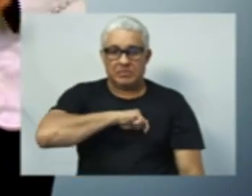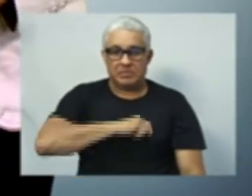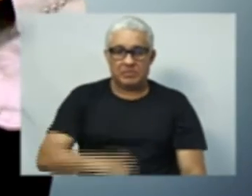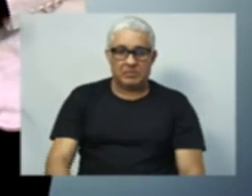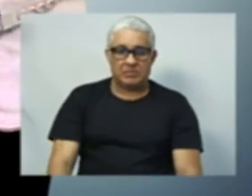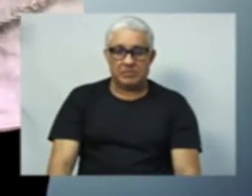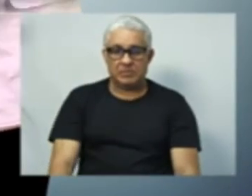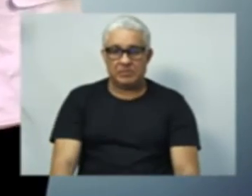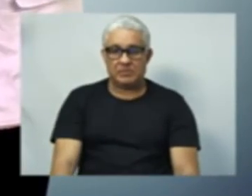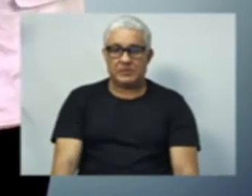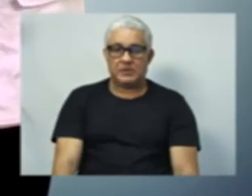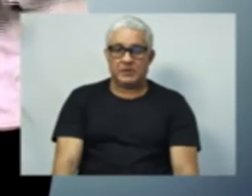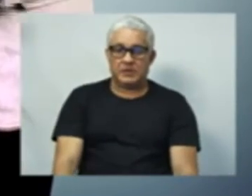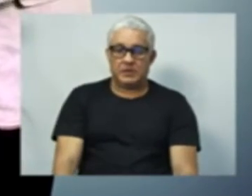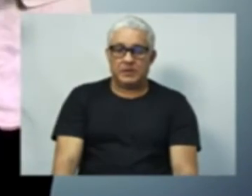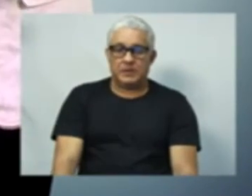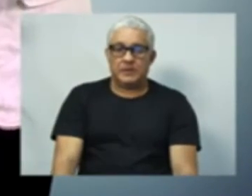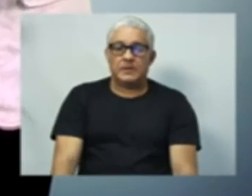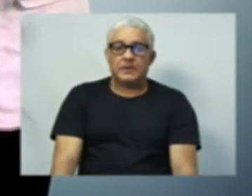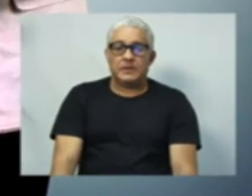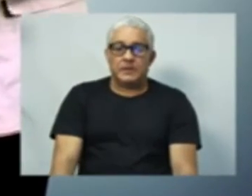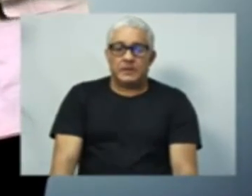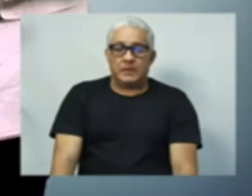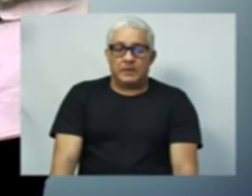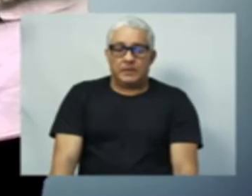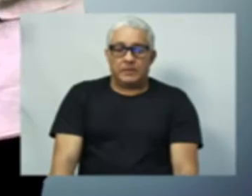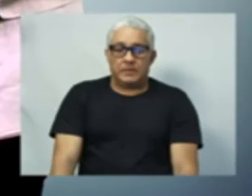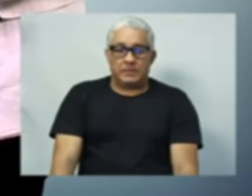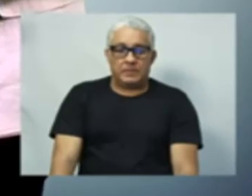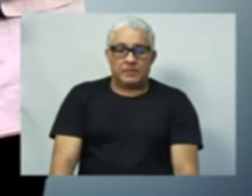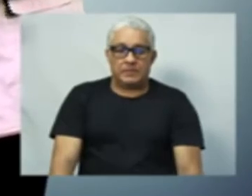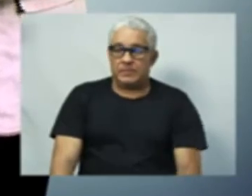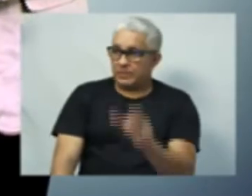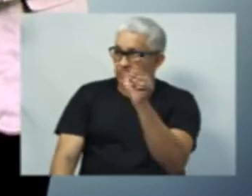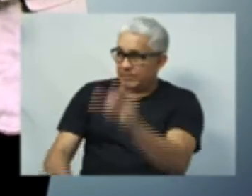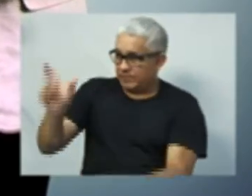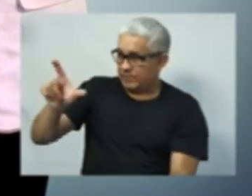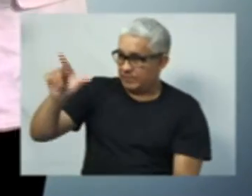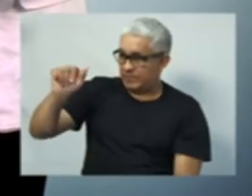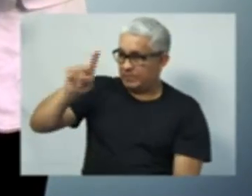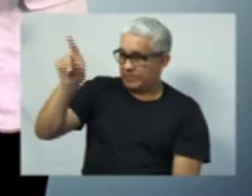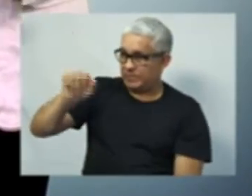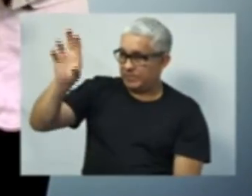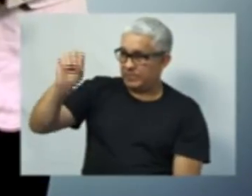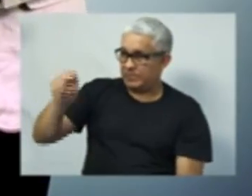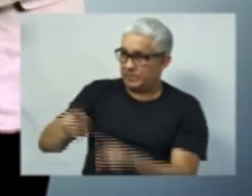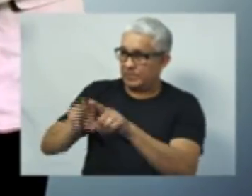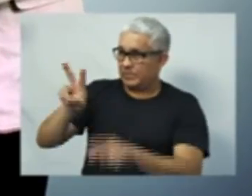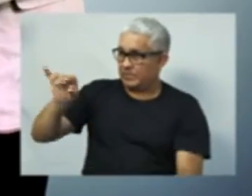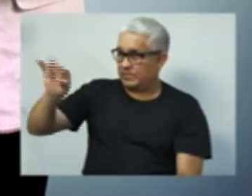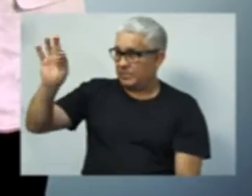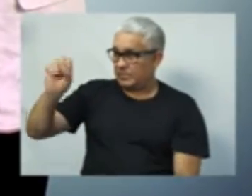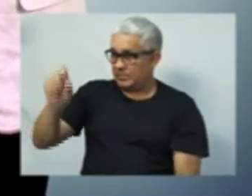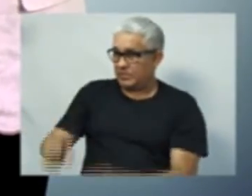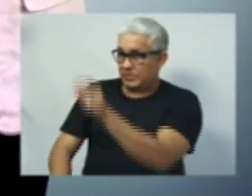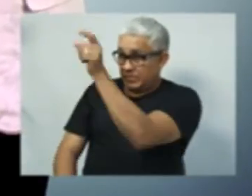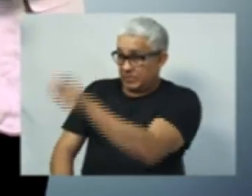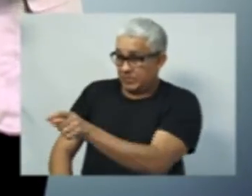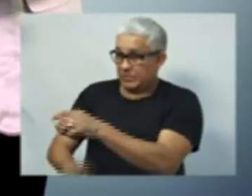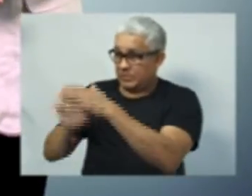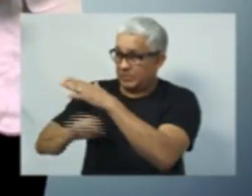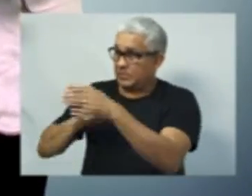Olá, tudo bom? Hoje você conhecerá os irmãos Vitor e Lázaro. Vitor é dono de uma empresa que a